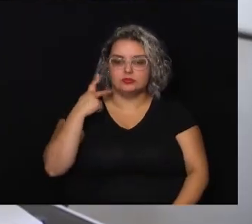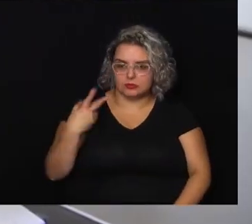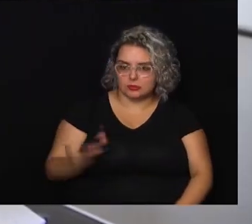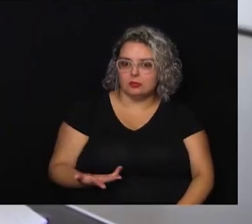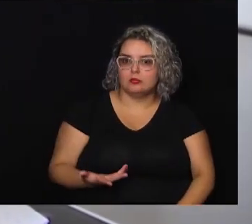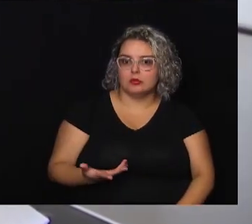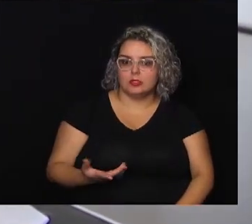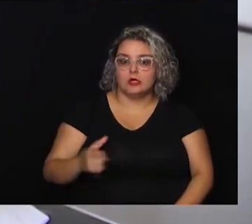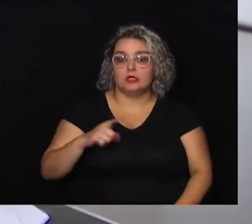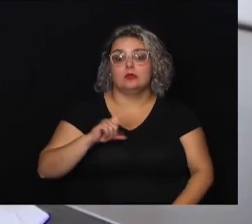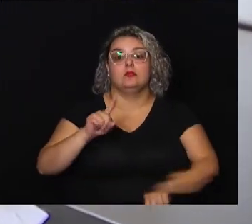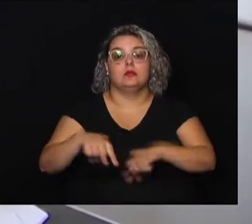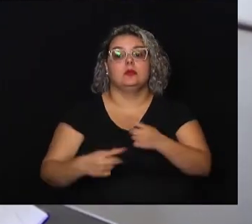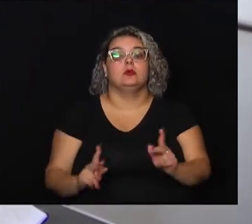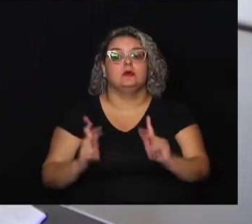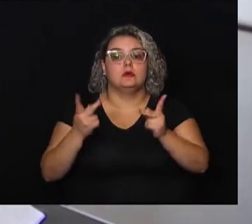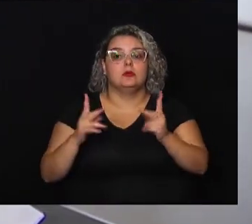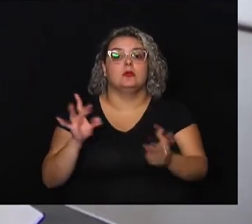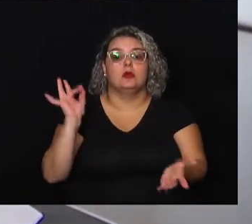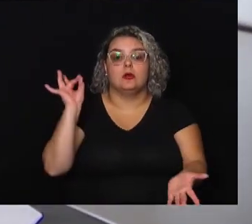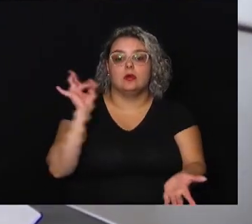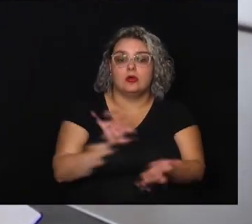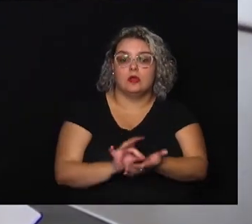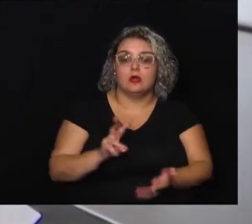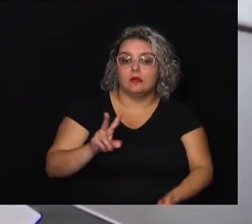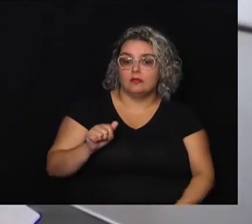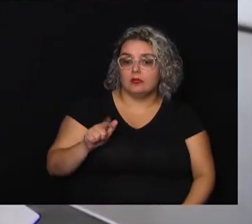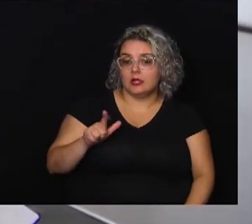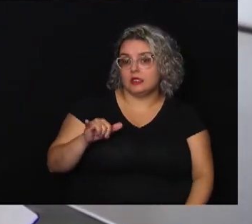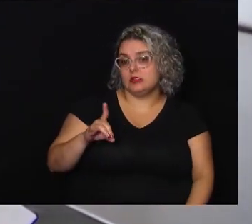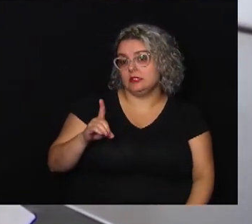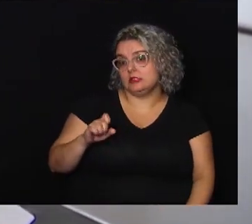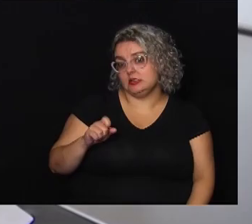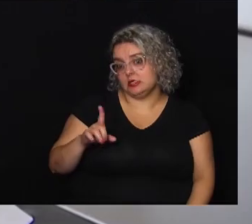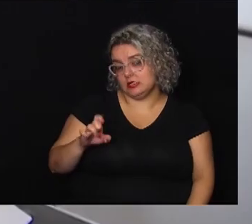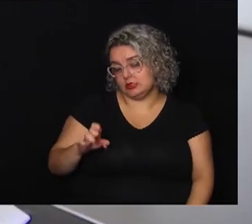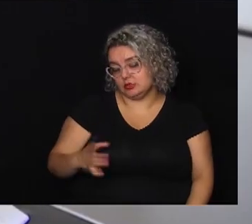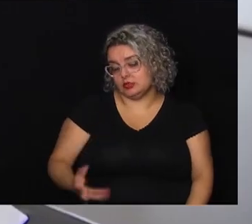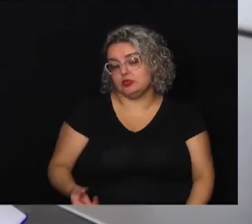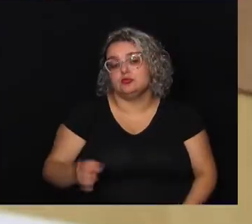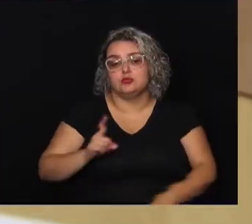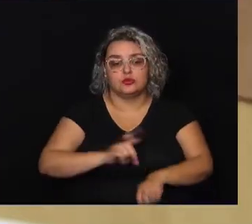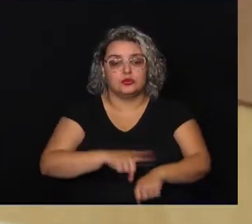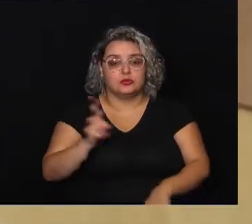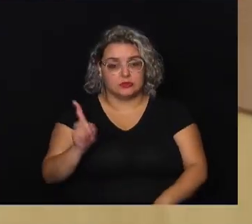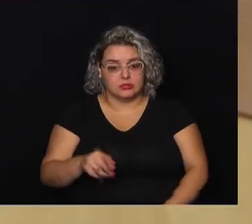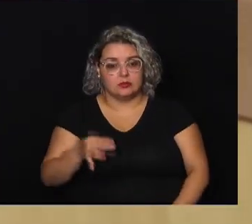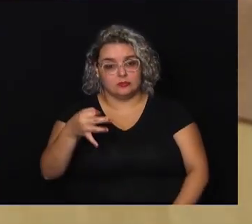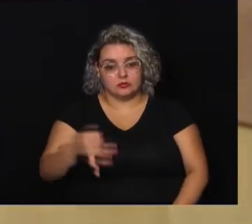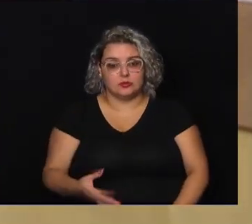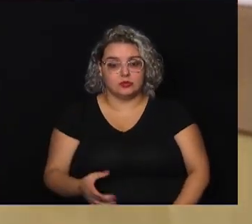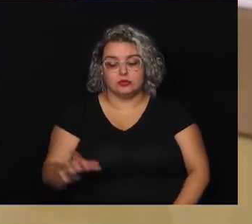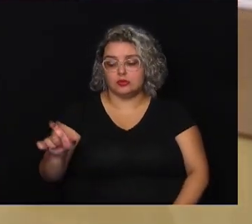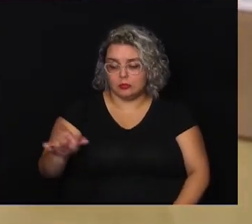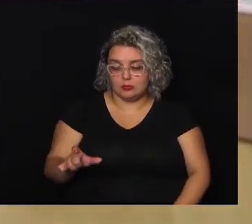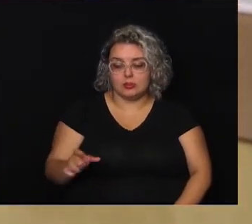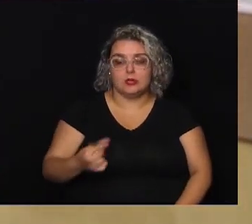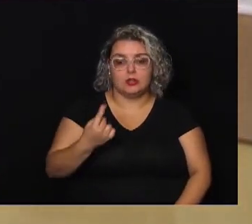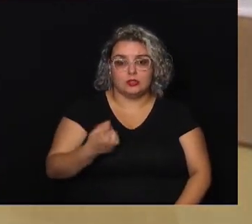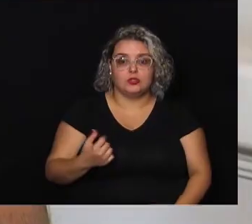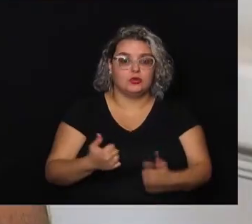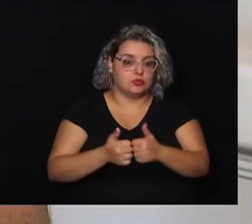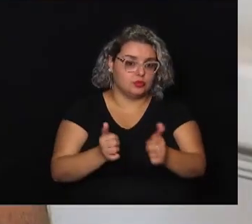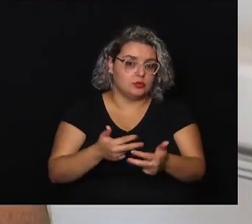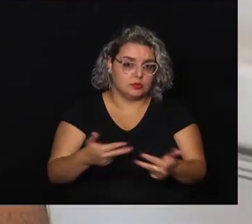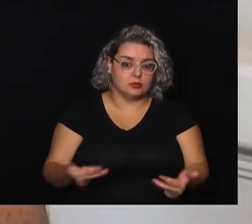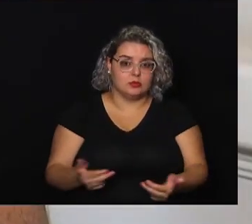outra conquista: a validade por tempo indeterminado dos créditos do bilhete único no transporte público